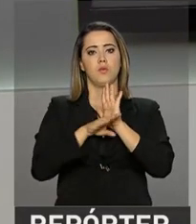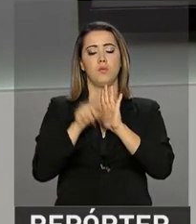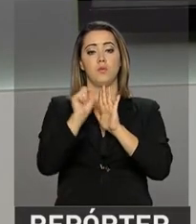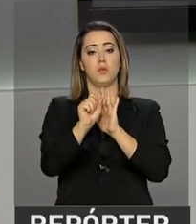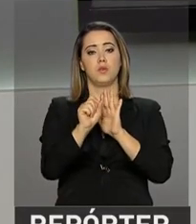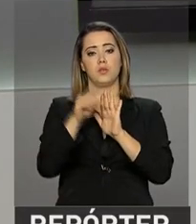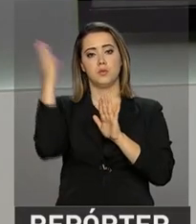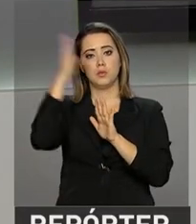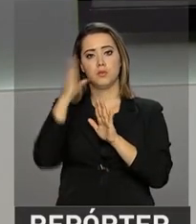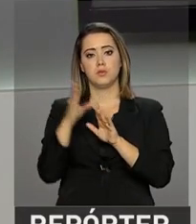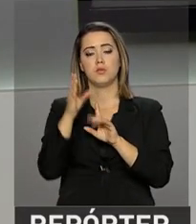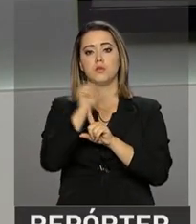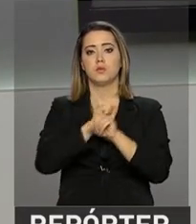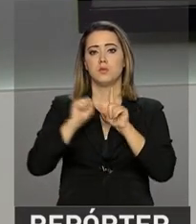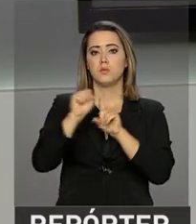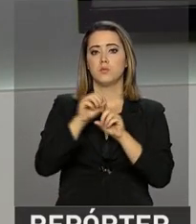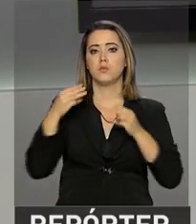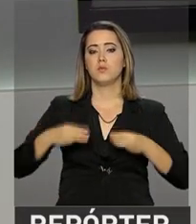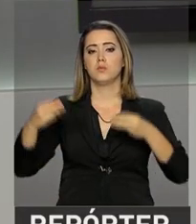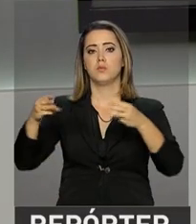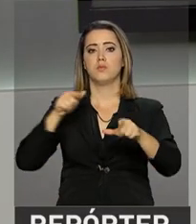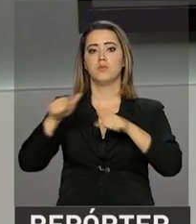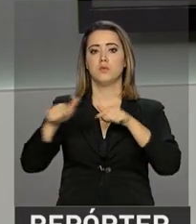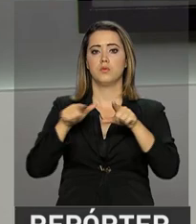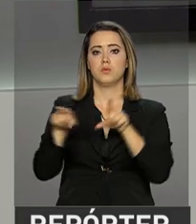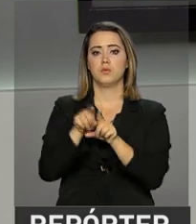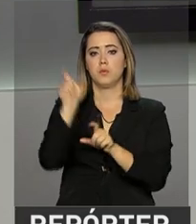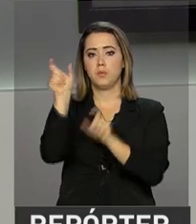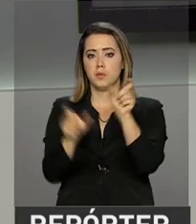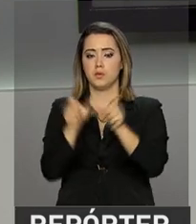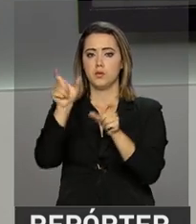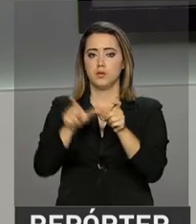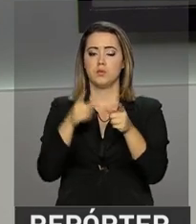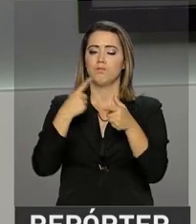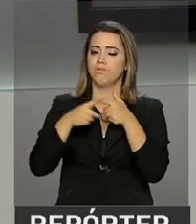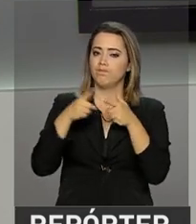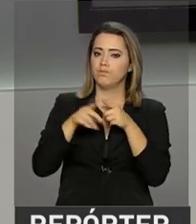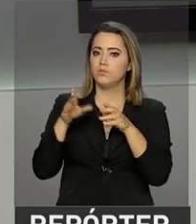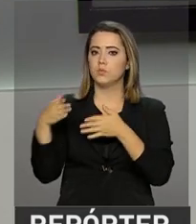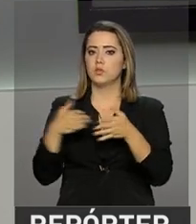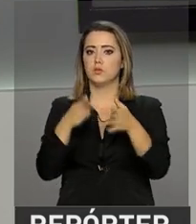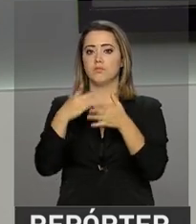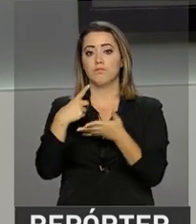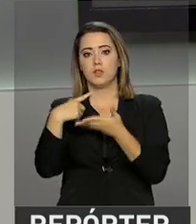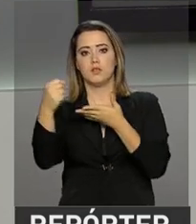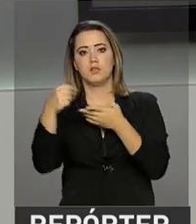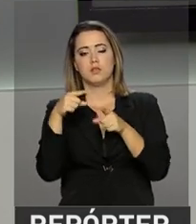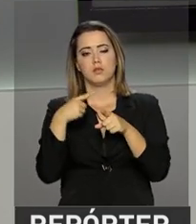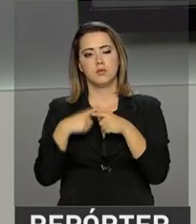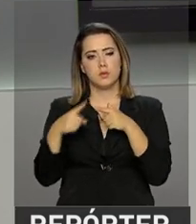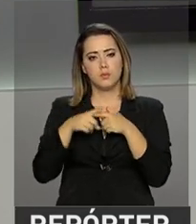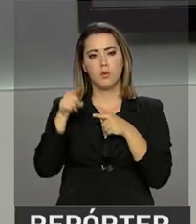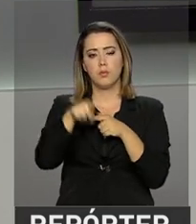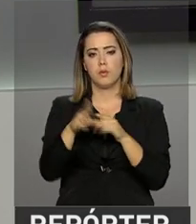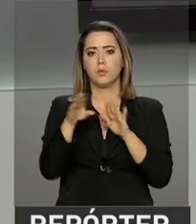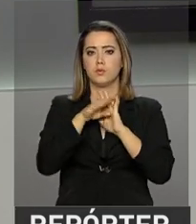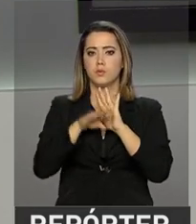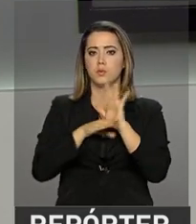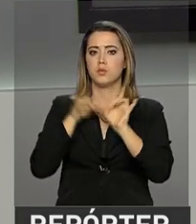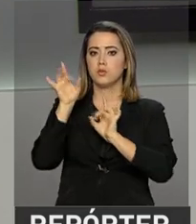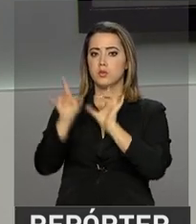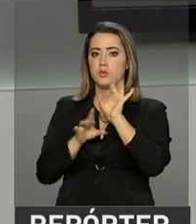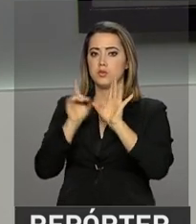social do Ministério do Trabalho ajuda pessoas em situação de rua a saírem dessa condição com projetos voltados